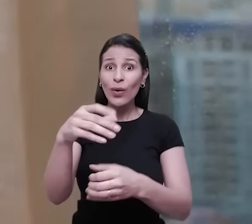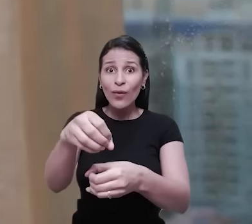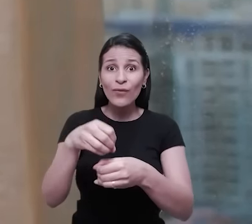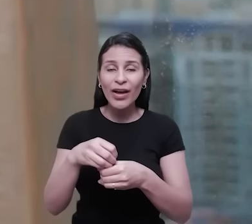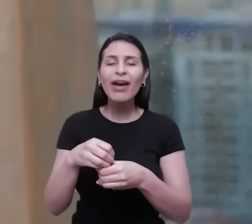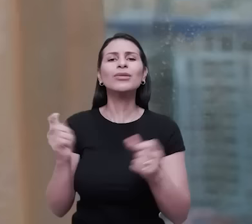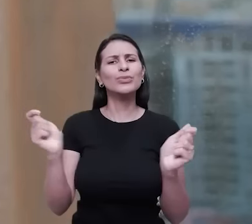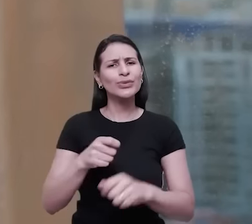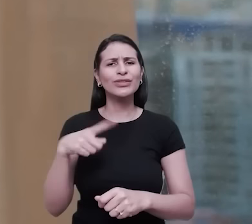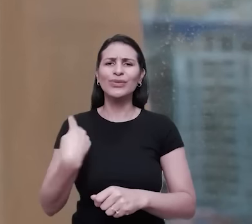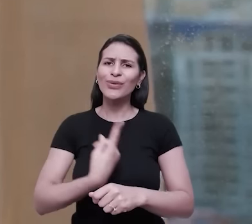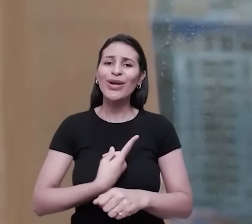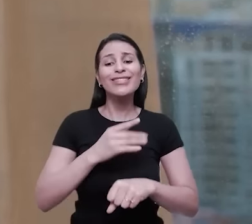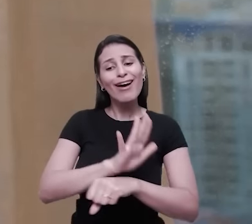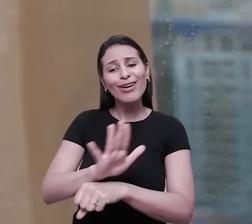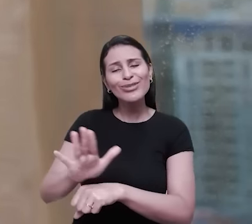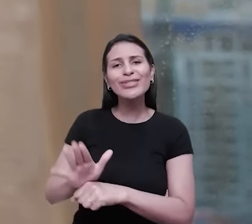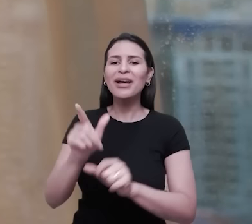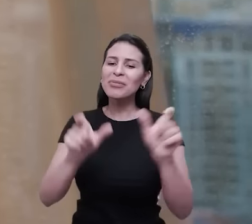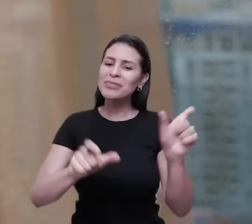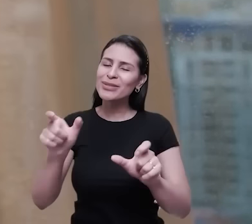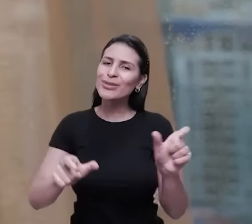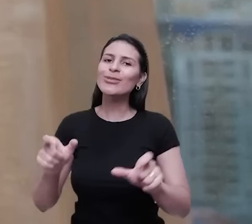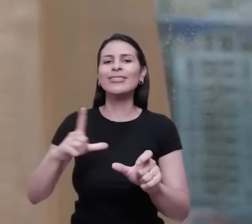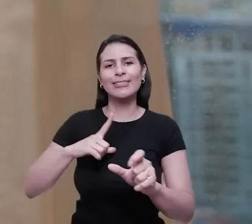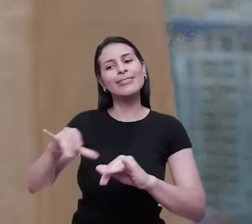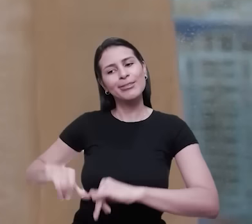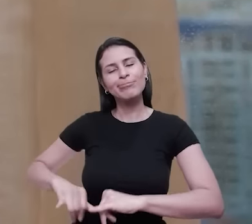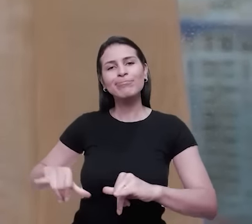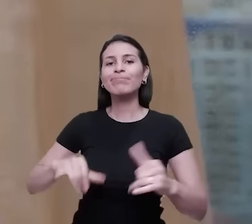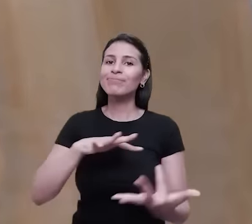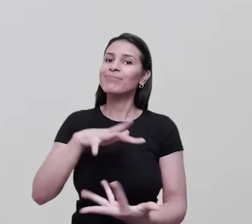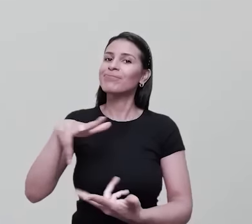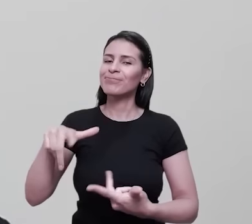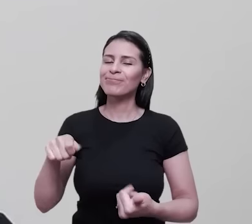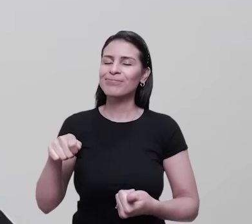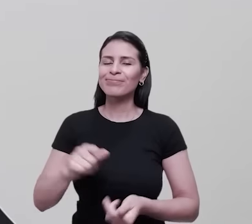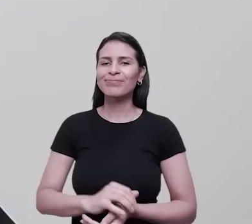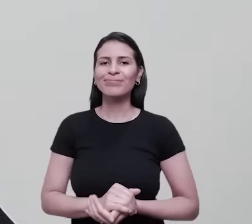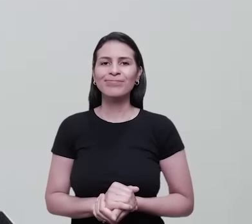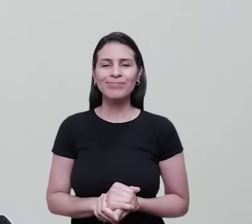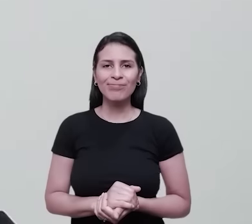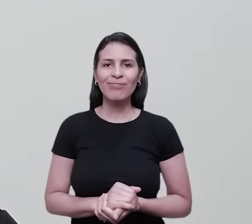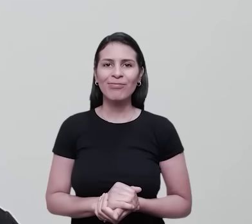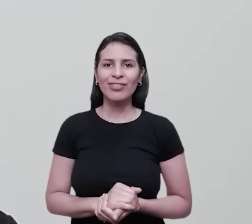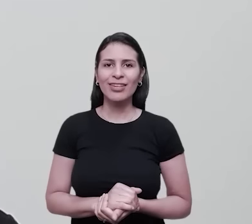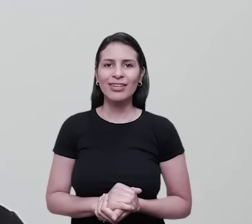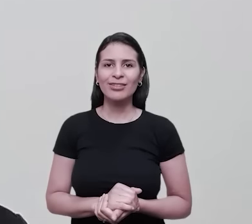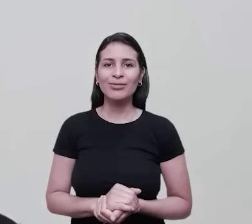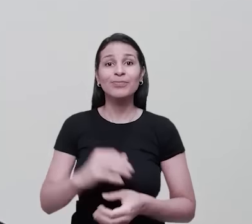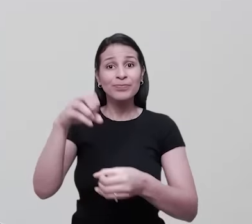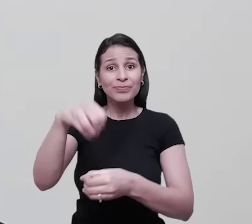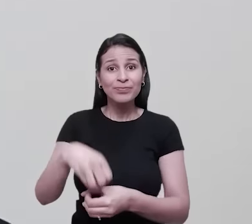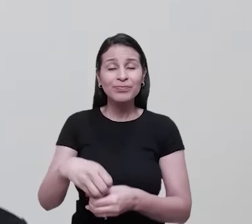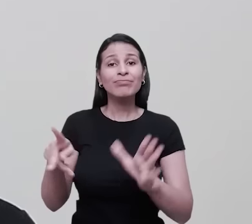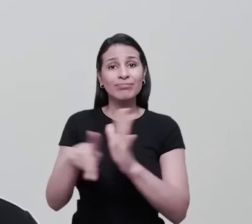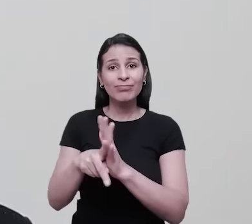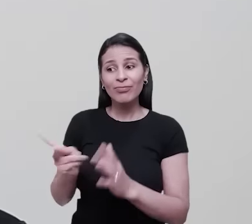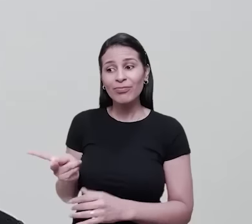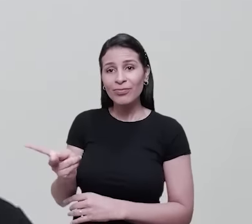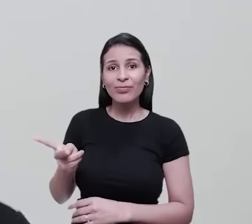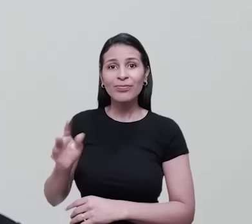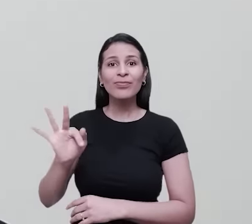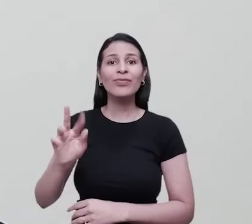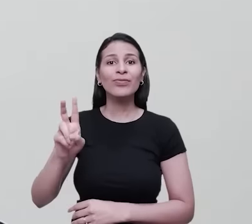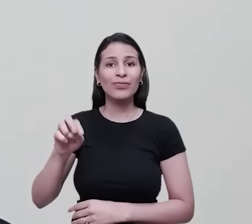que se preocupa com as dores e sofrimentos que existem no mundo. As ofertas para ecumenismo e missão